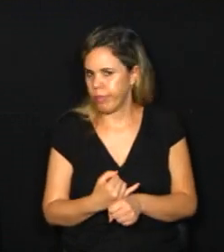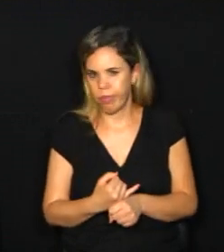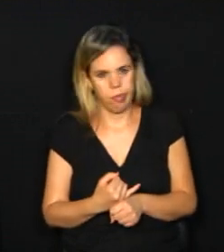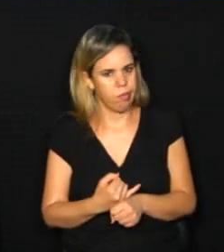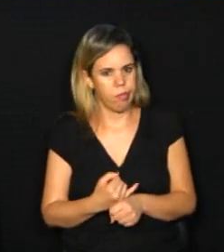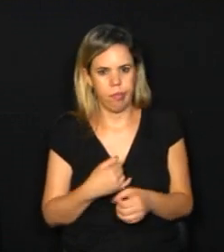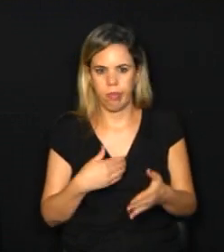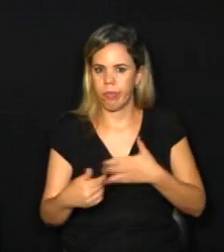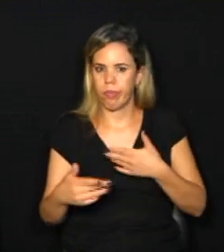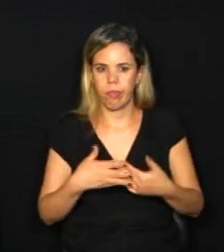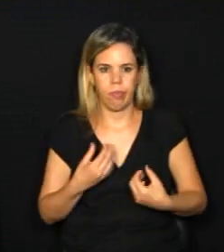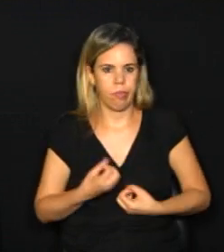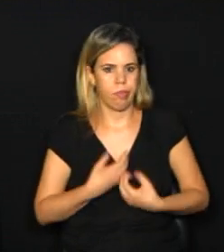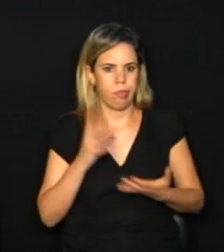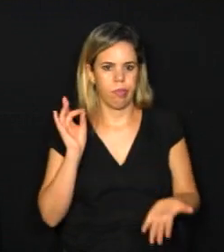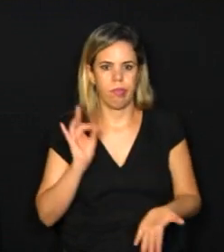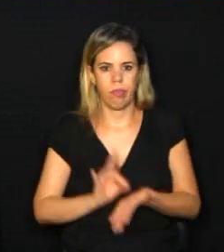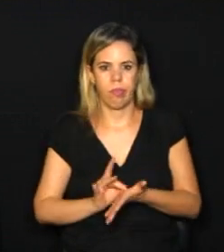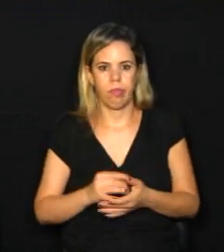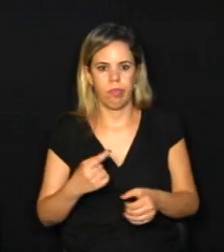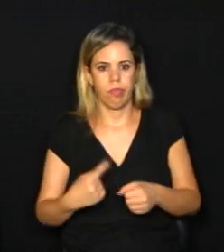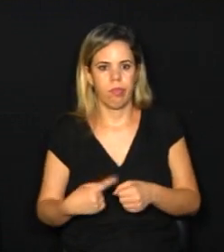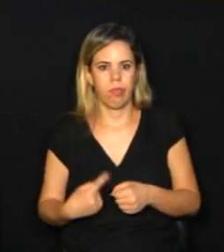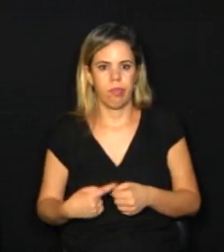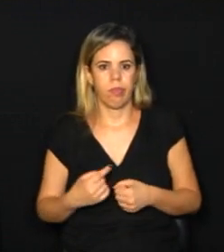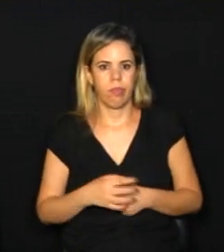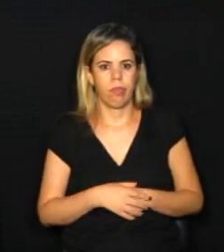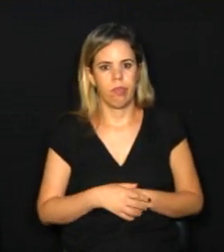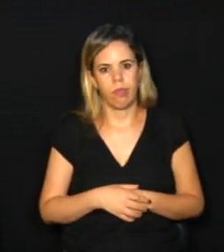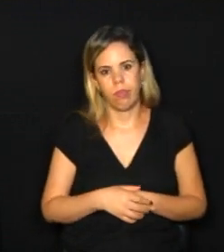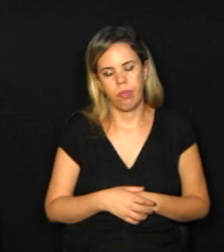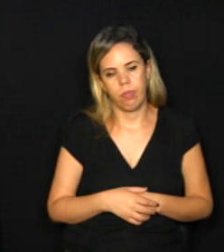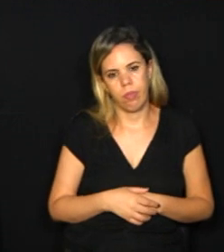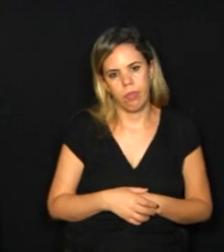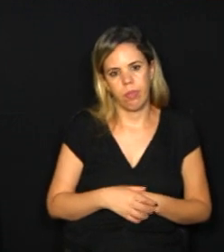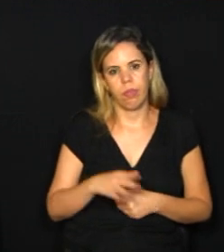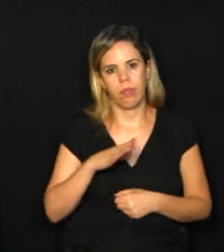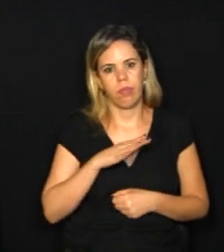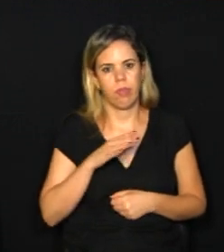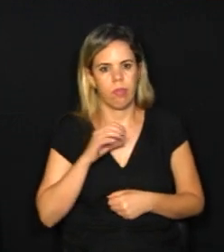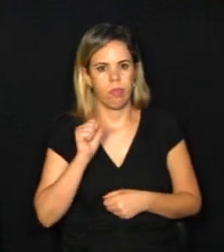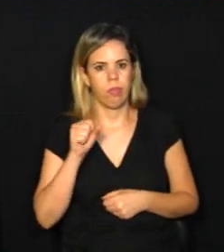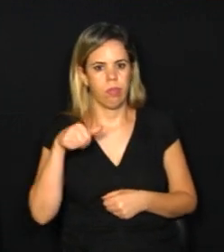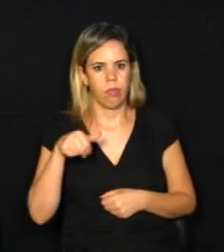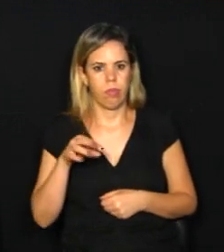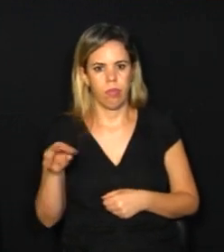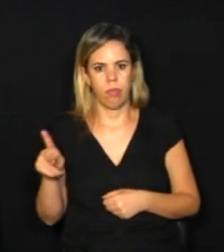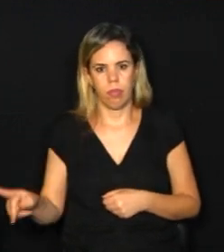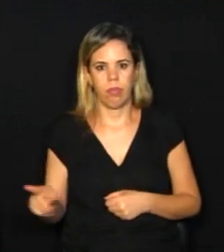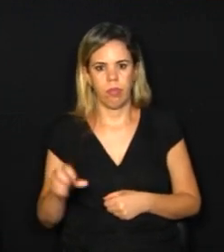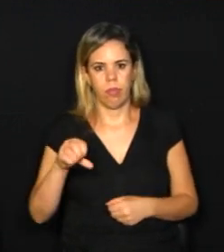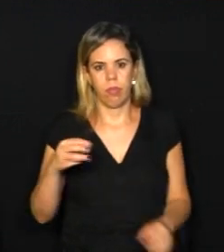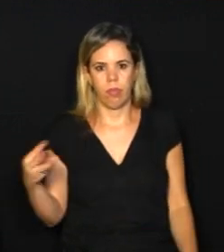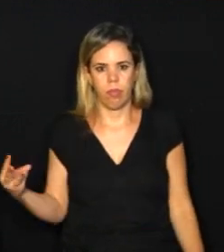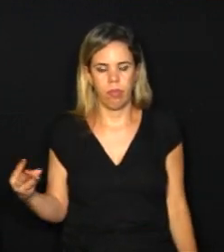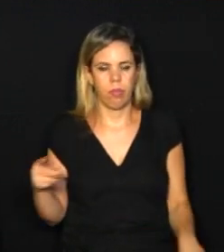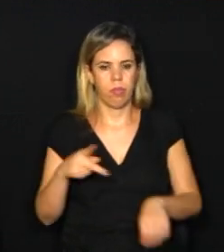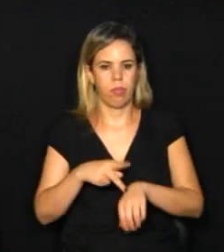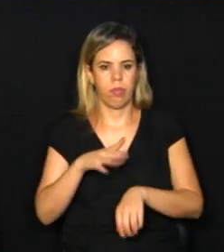de qualquer informação oficial daquele município, Gabriel. Santo Antônio de Posse, 933 casos,